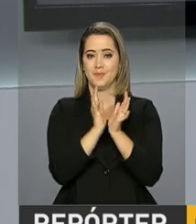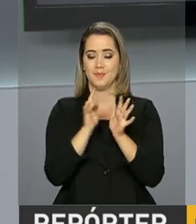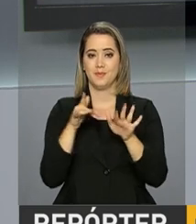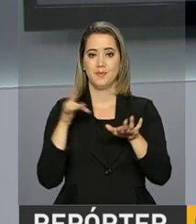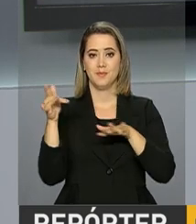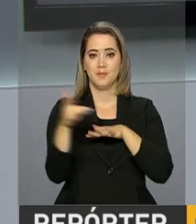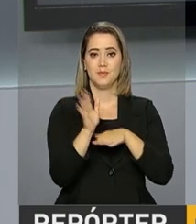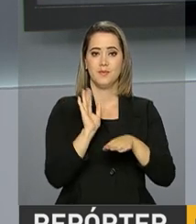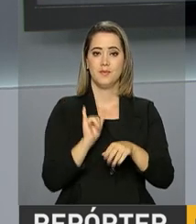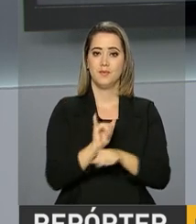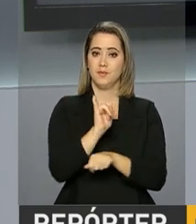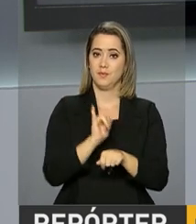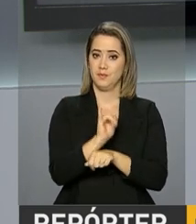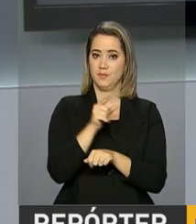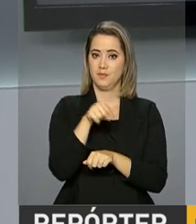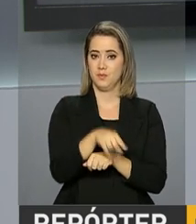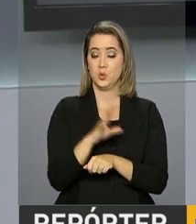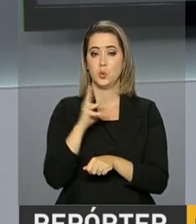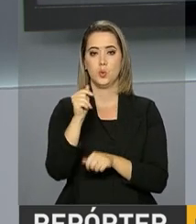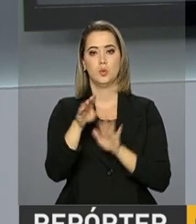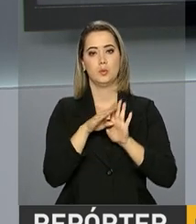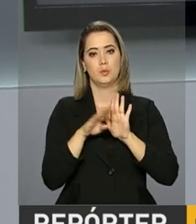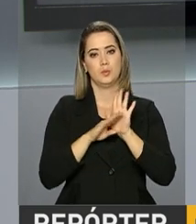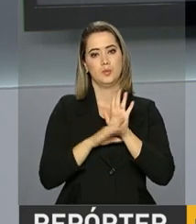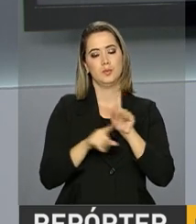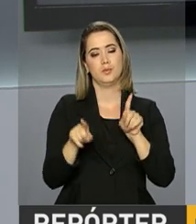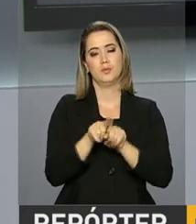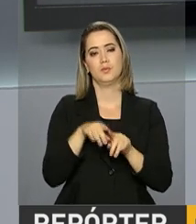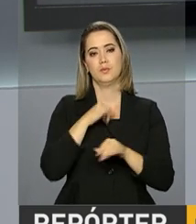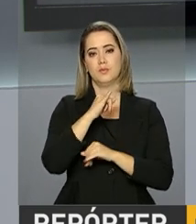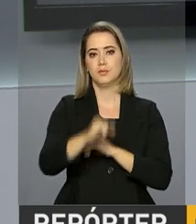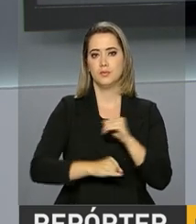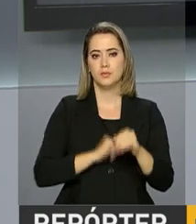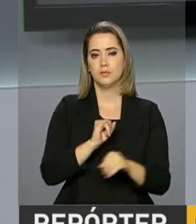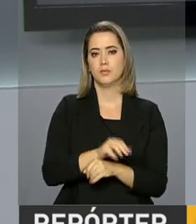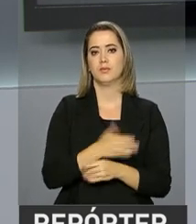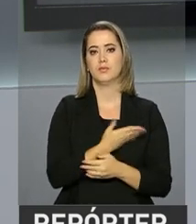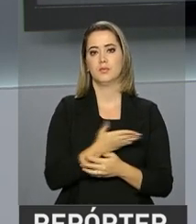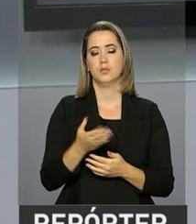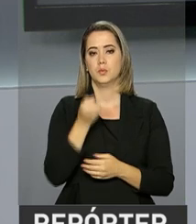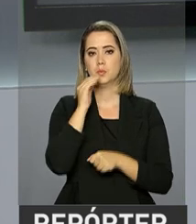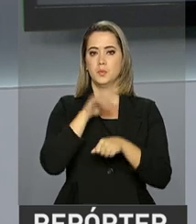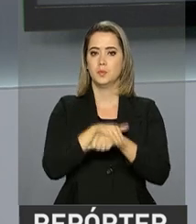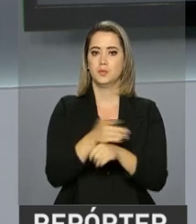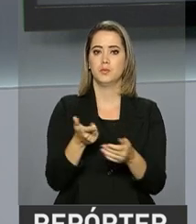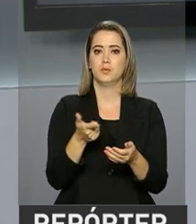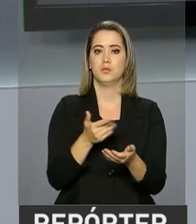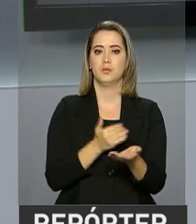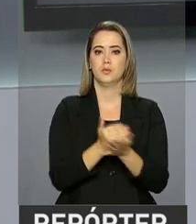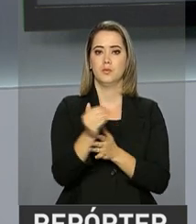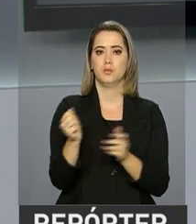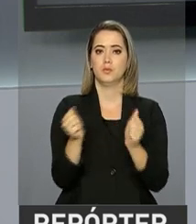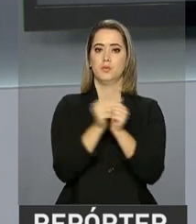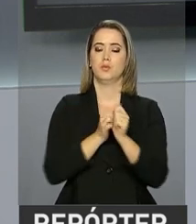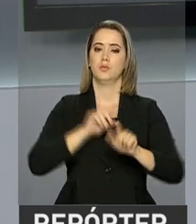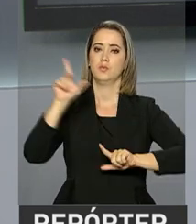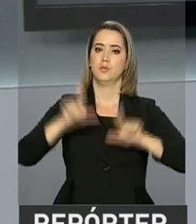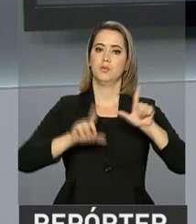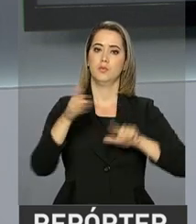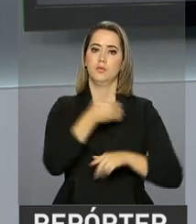nossas reportagens no YouTube. E toda a nossa programação também está na internet. Uma boa noite para você e continue com a